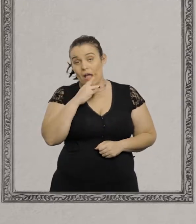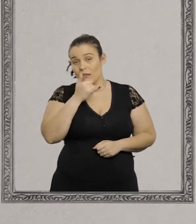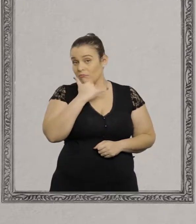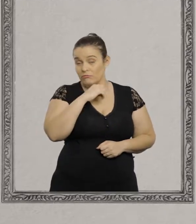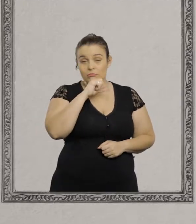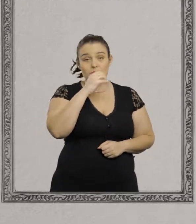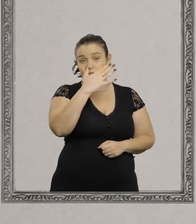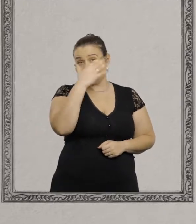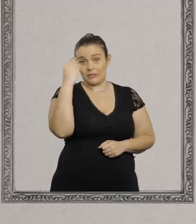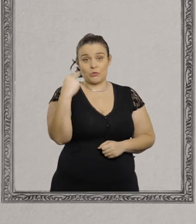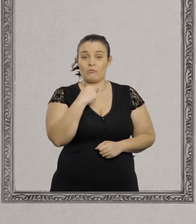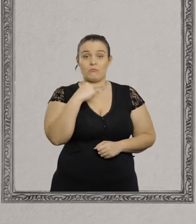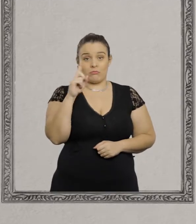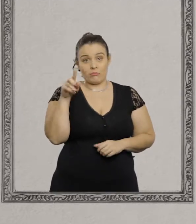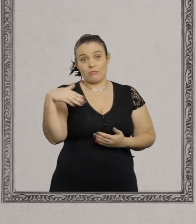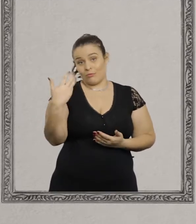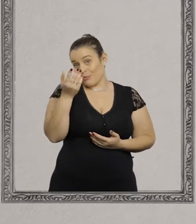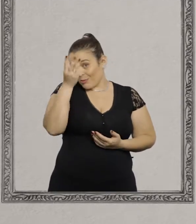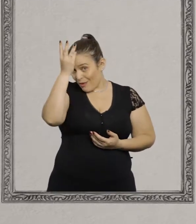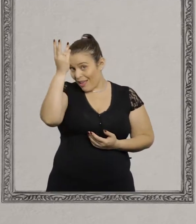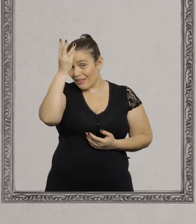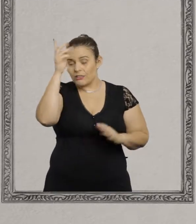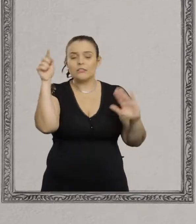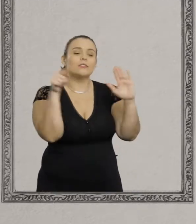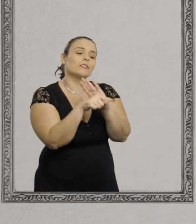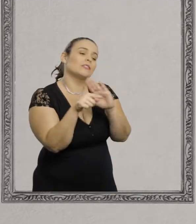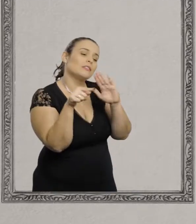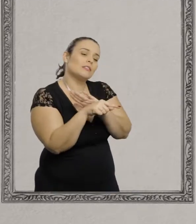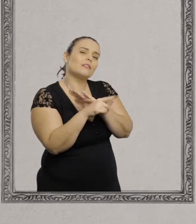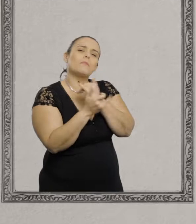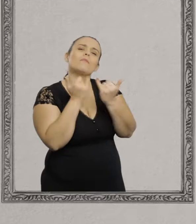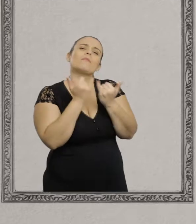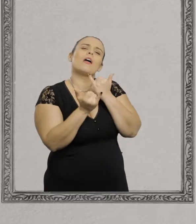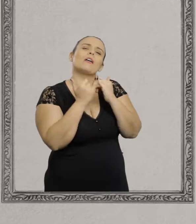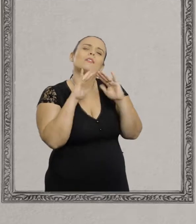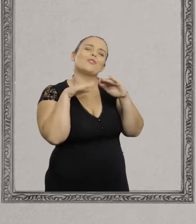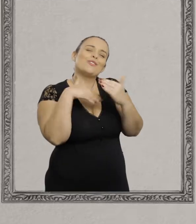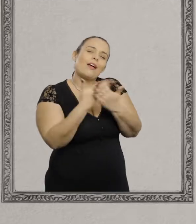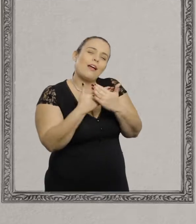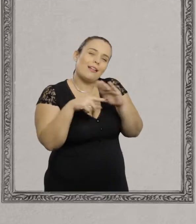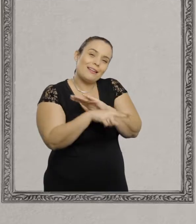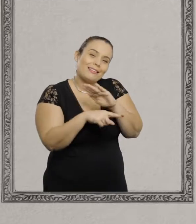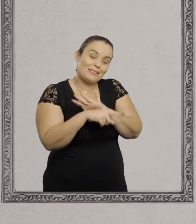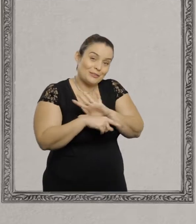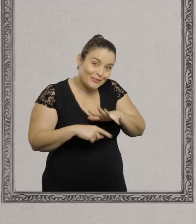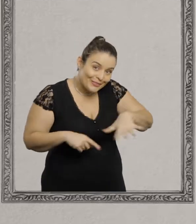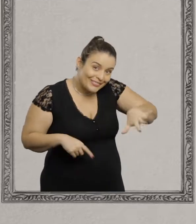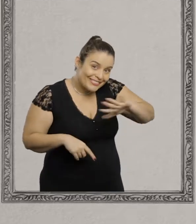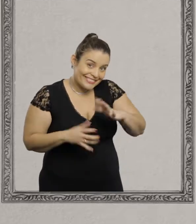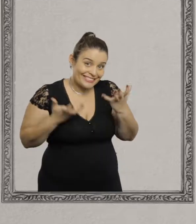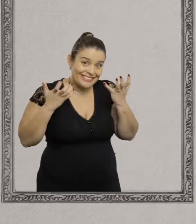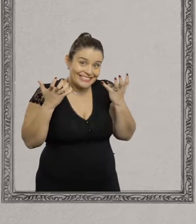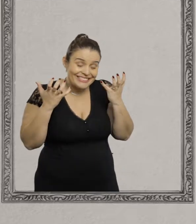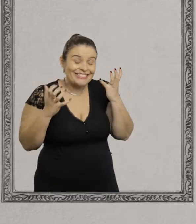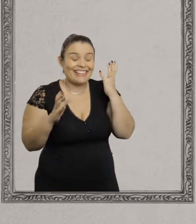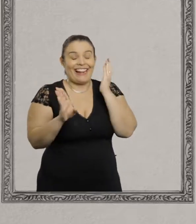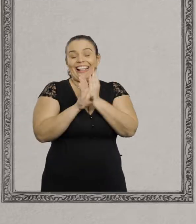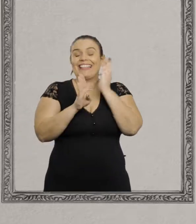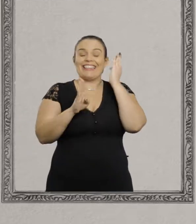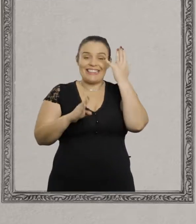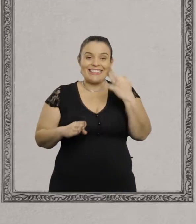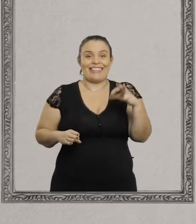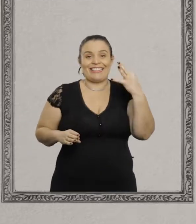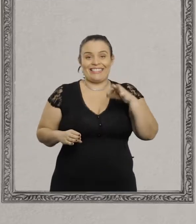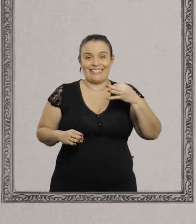fazia perguntas. Eram perguntas sobre a vida deles na casa dos pais. Pareciam perguntas de escola e todos